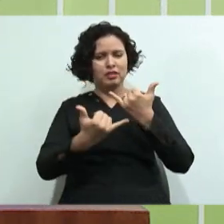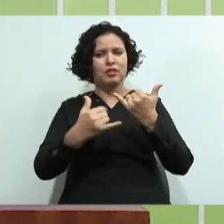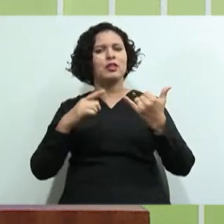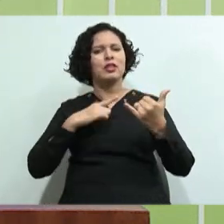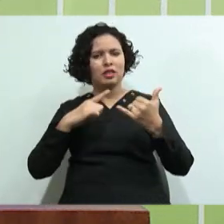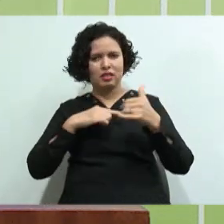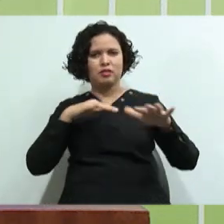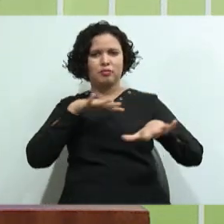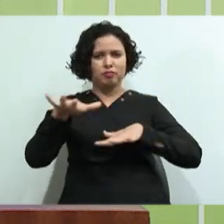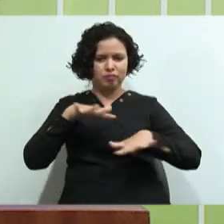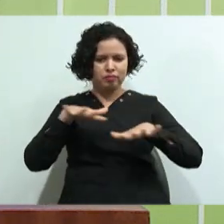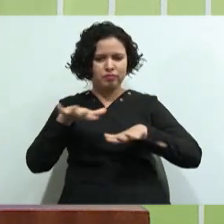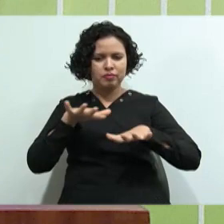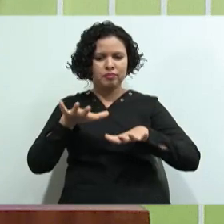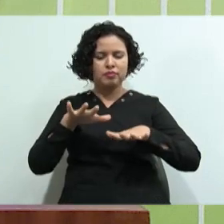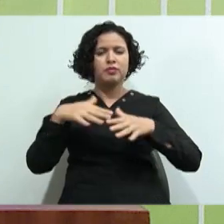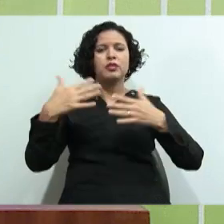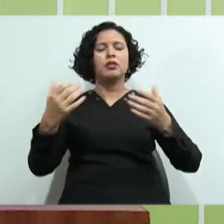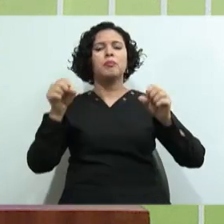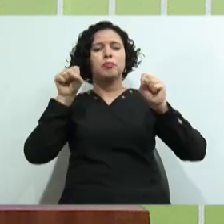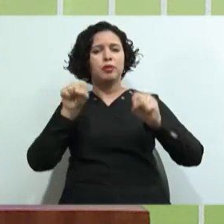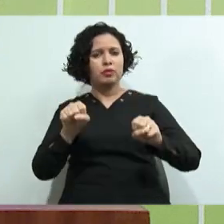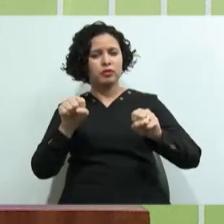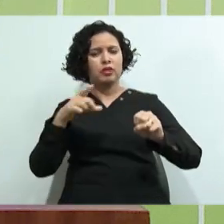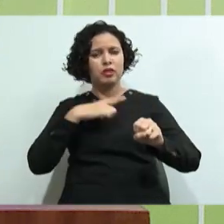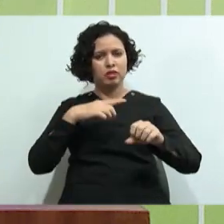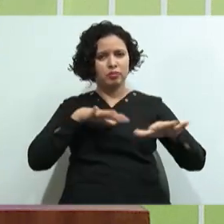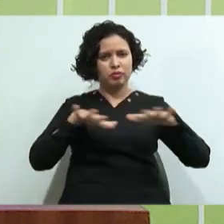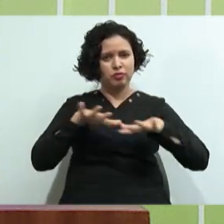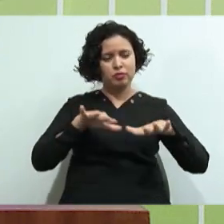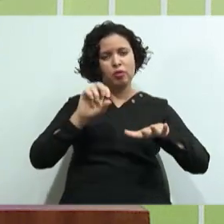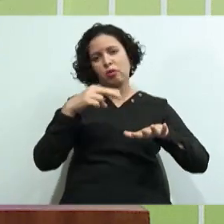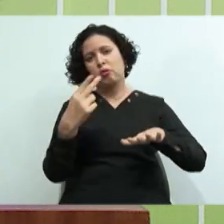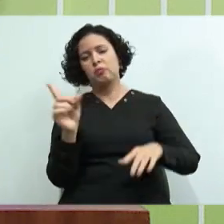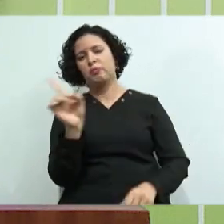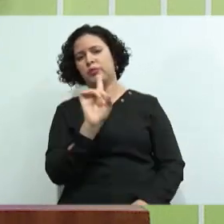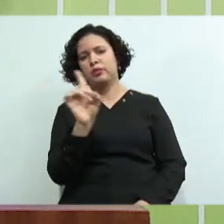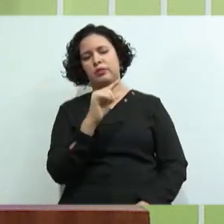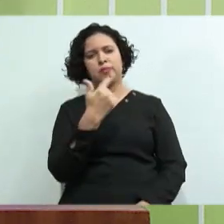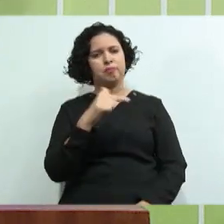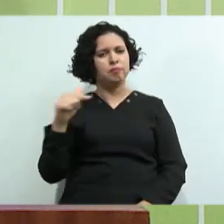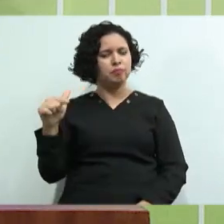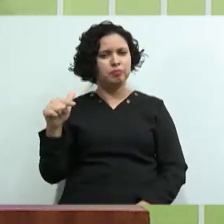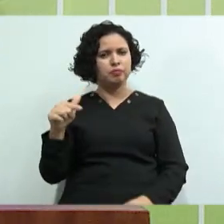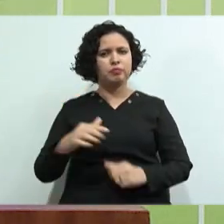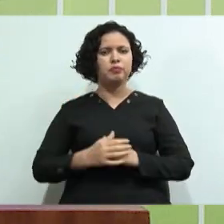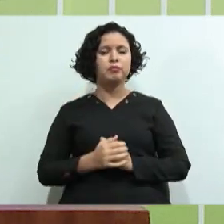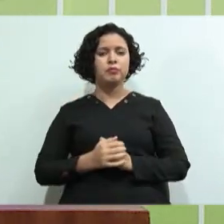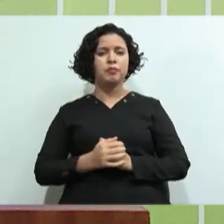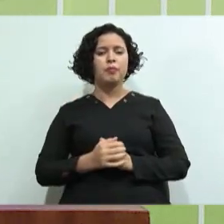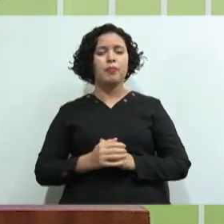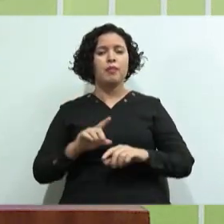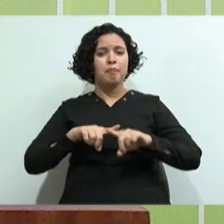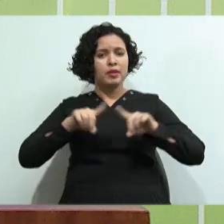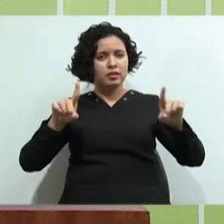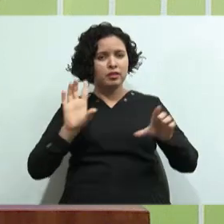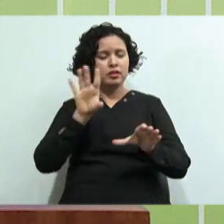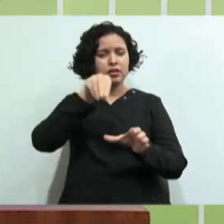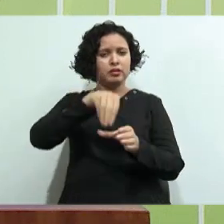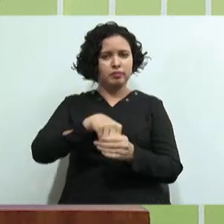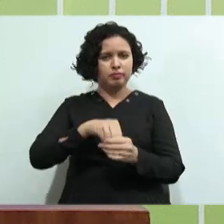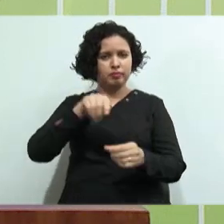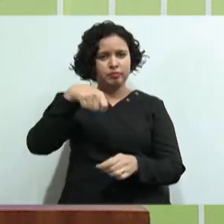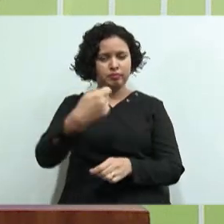tem movimento. Então, o sinal, ele pode ter movimento ou pode não ter movimento. Agora, dentro dos sinais que tem